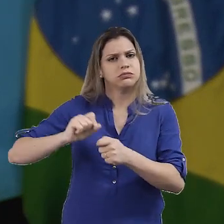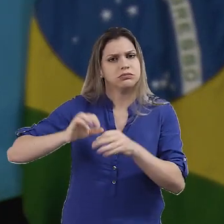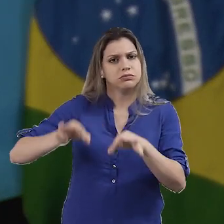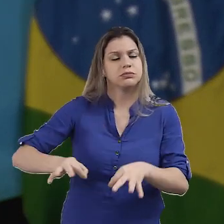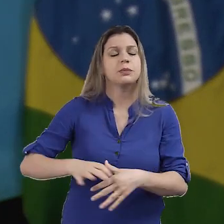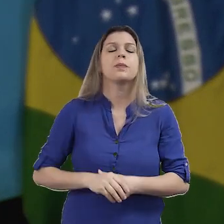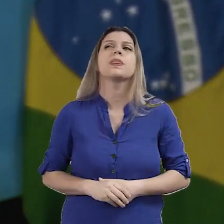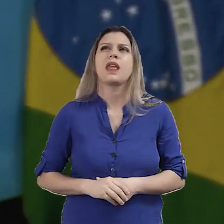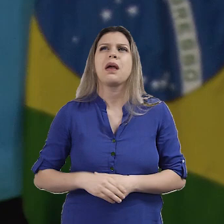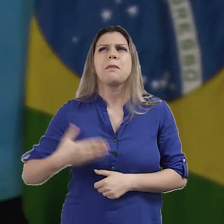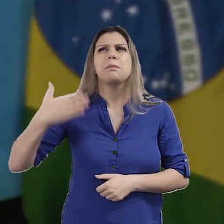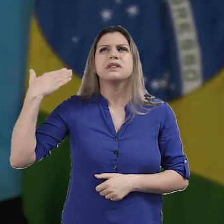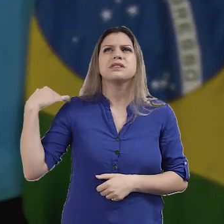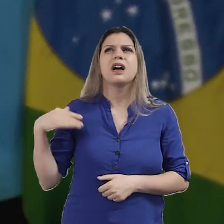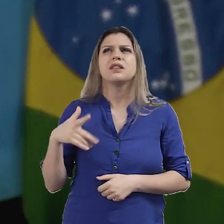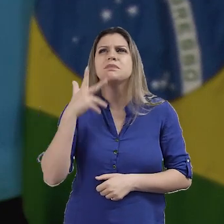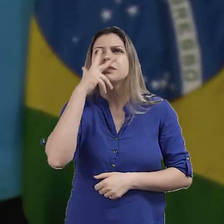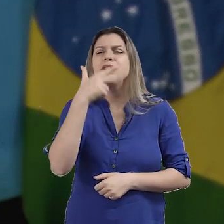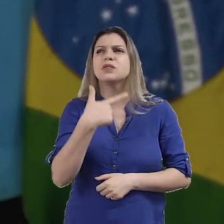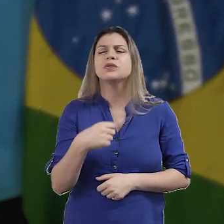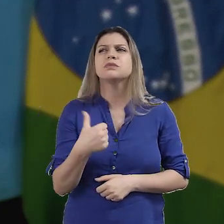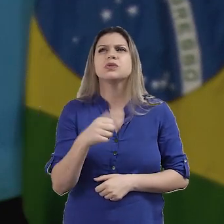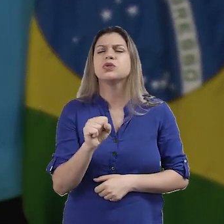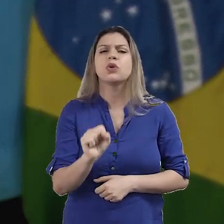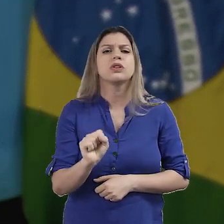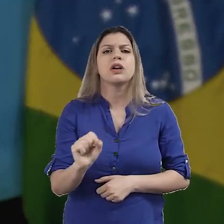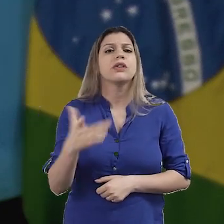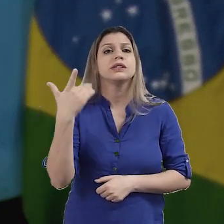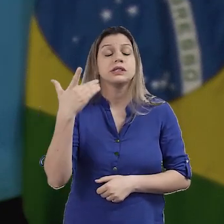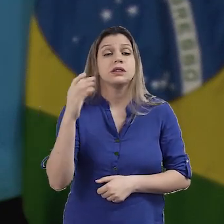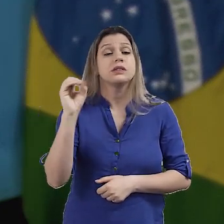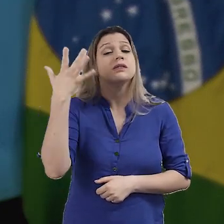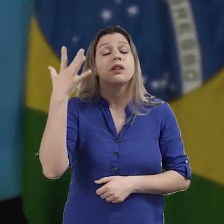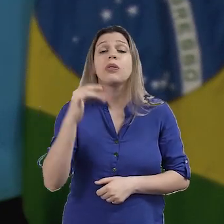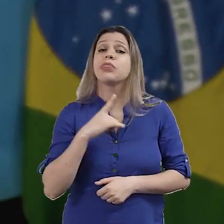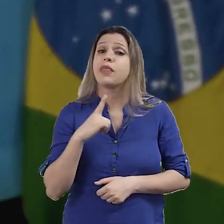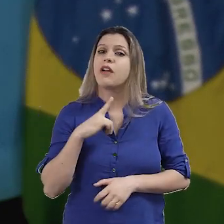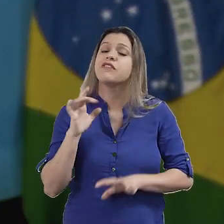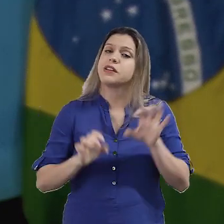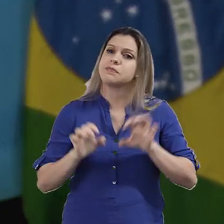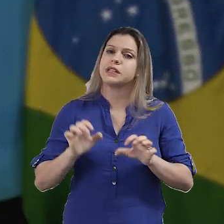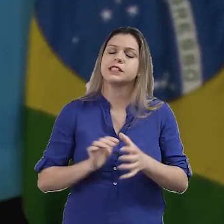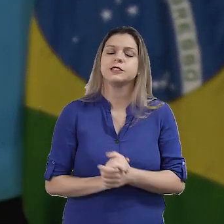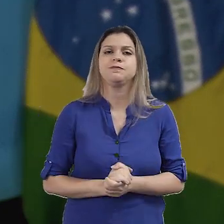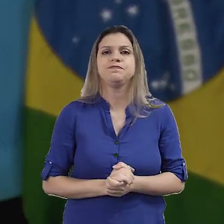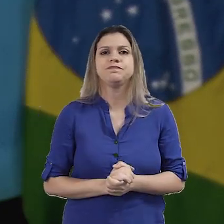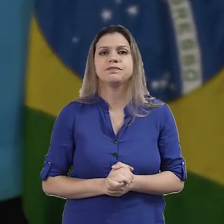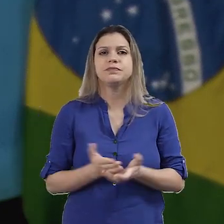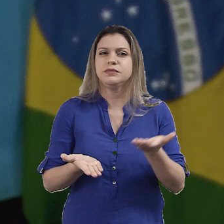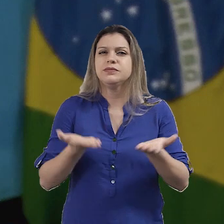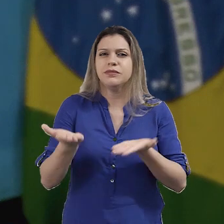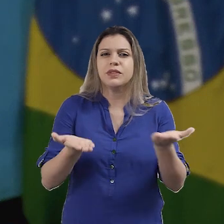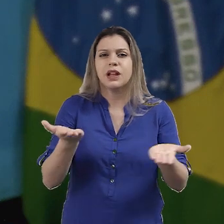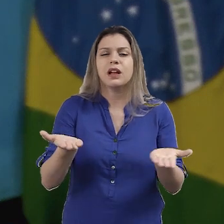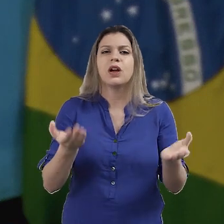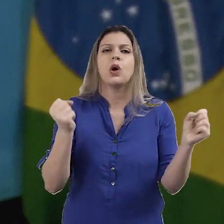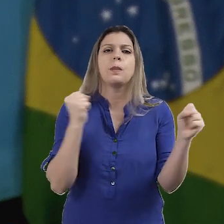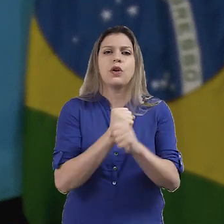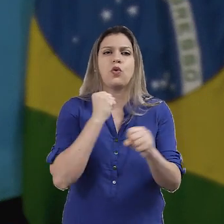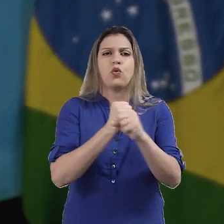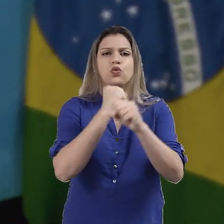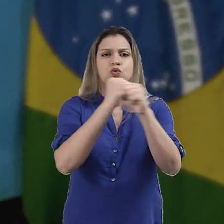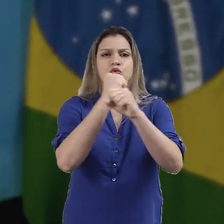tivemos recentemente, acho que foi em 2018, um caso de uma empresa que participou de uma licitação